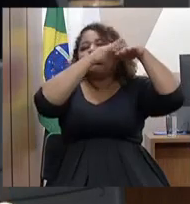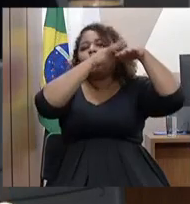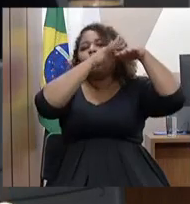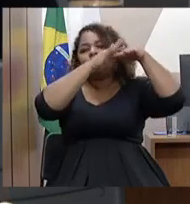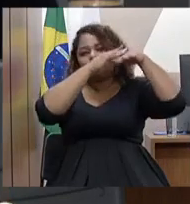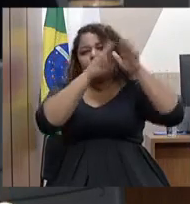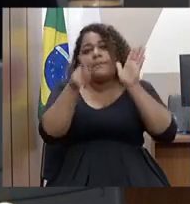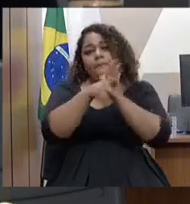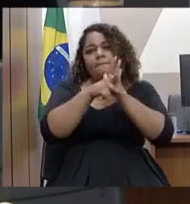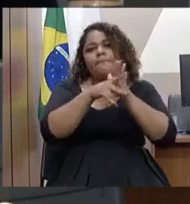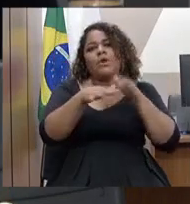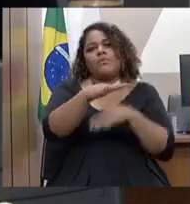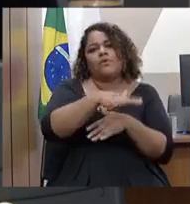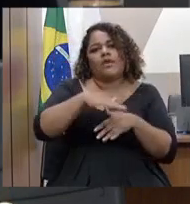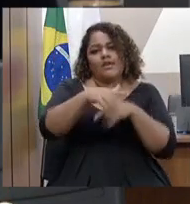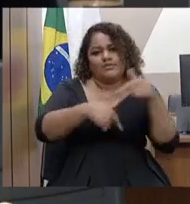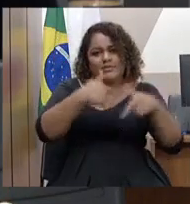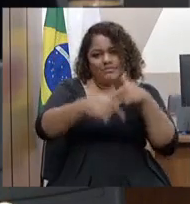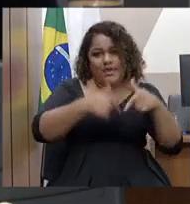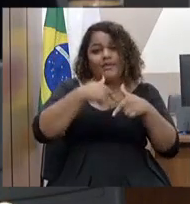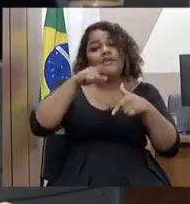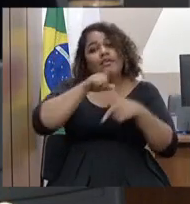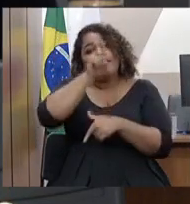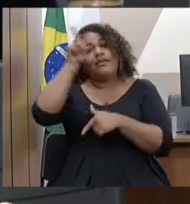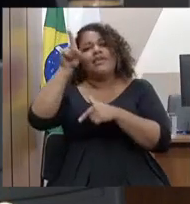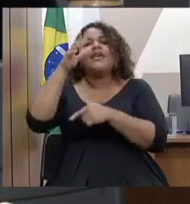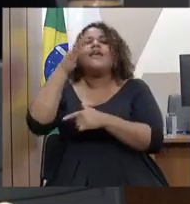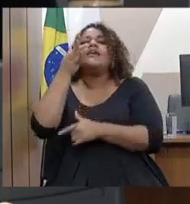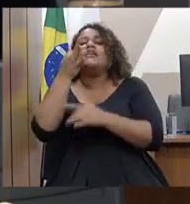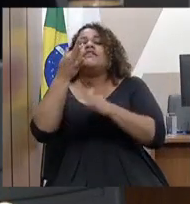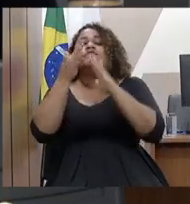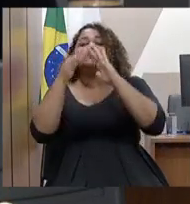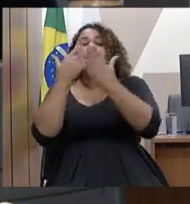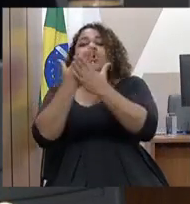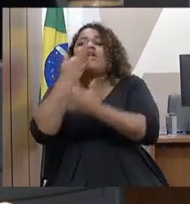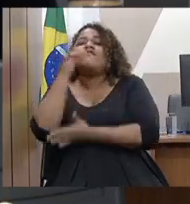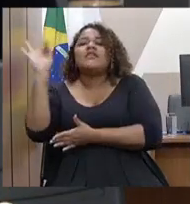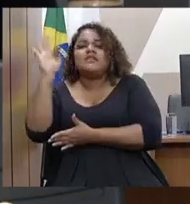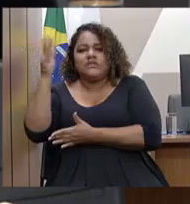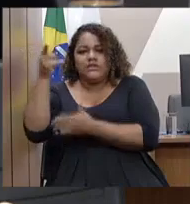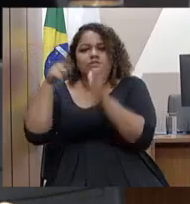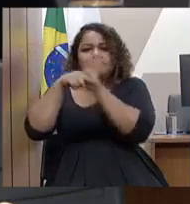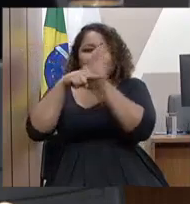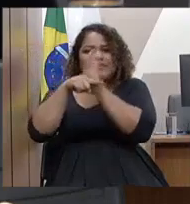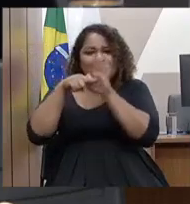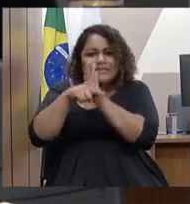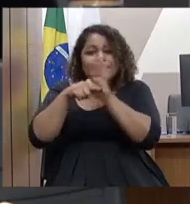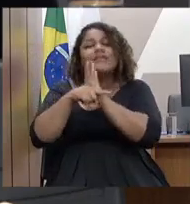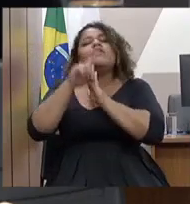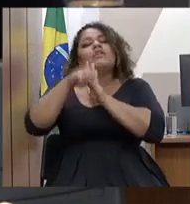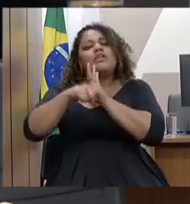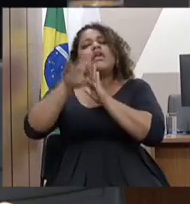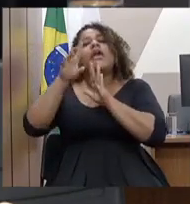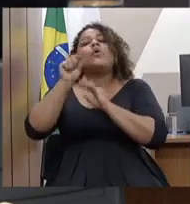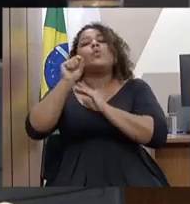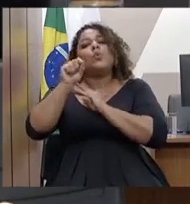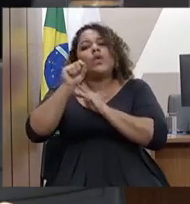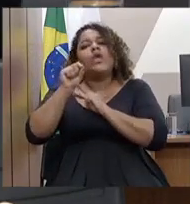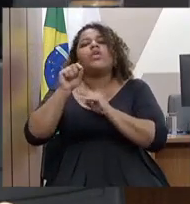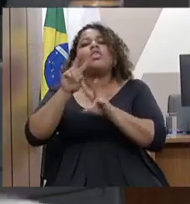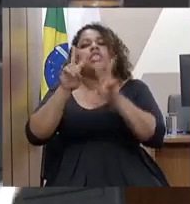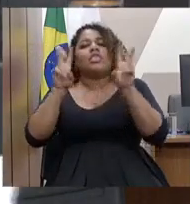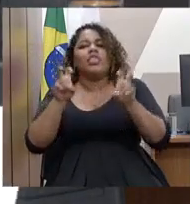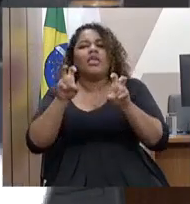do trabalho que a escola Francesa e os que desenvolvem estudos relacionando as situações de estresse no trabalho ao